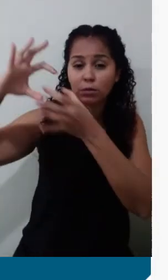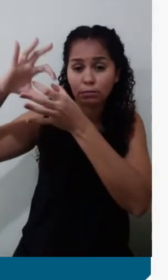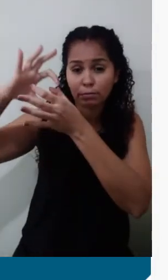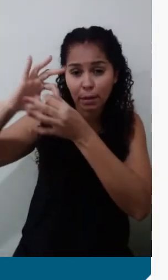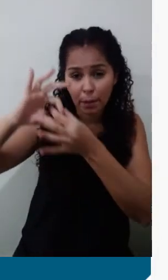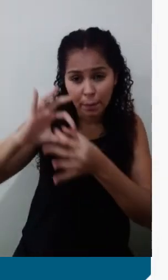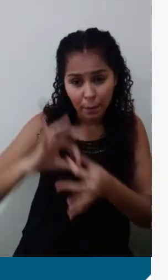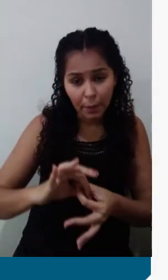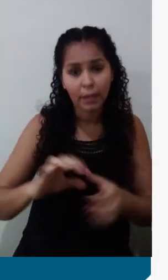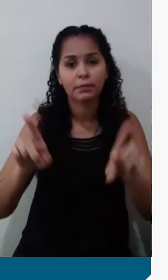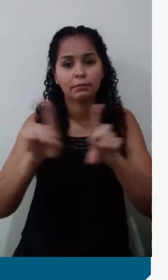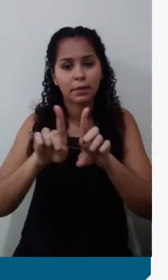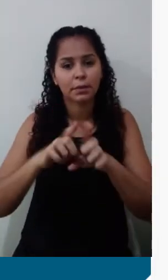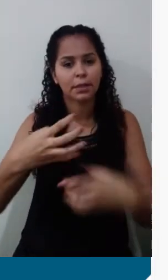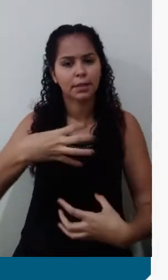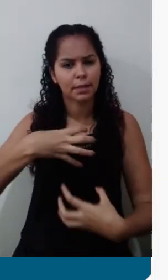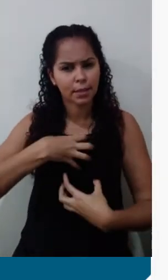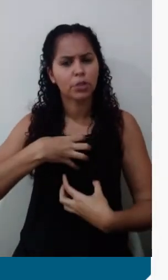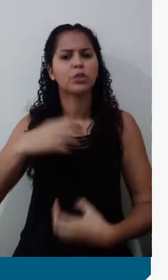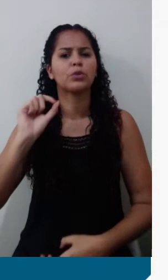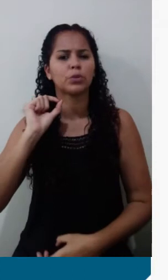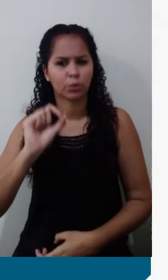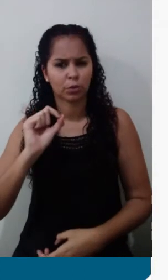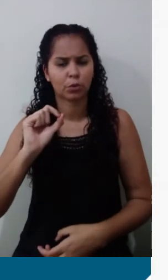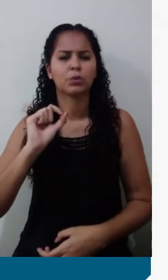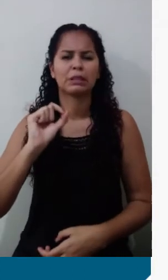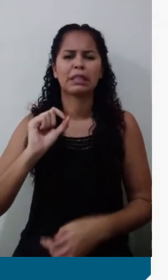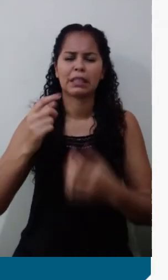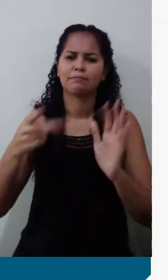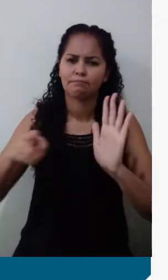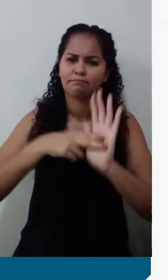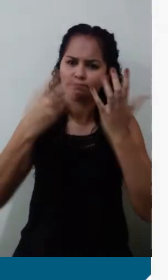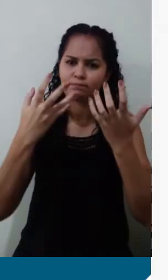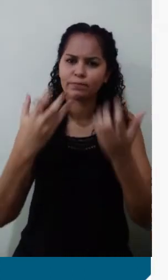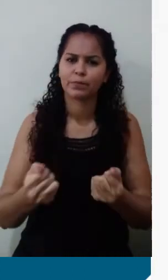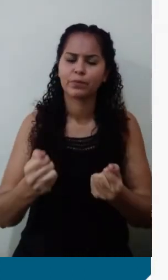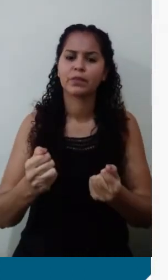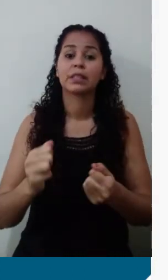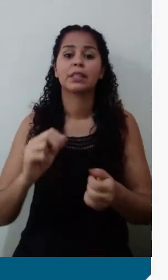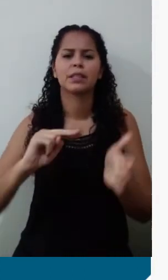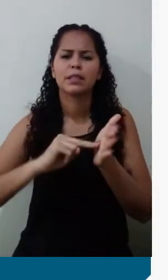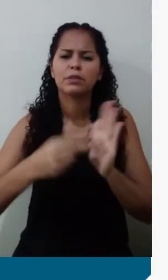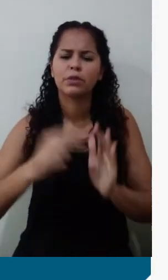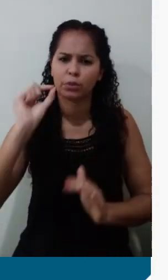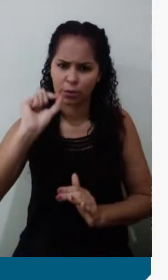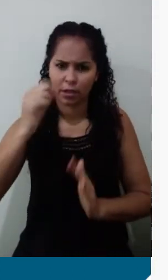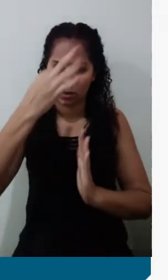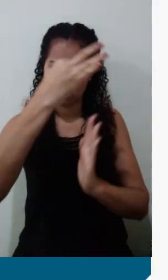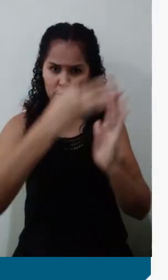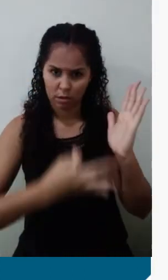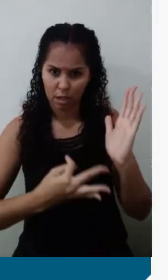dentro de uma determinada coerência e um sentido dentro de uma plausibilidade. O que isso significa? O